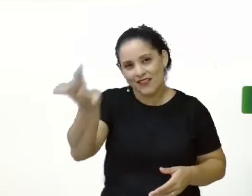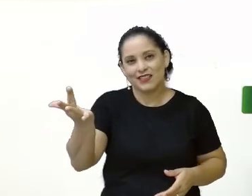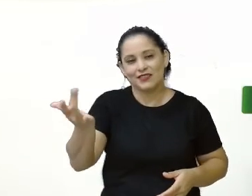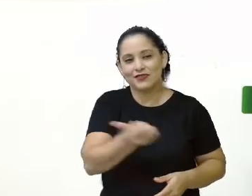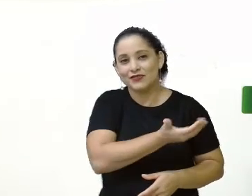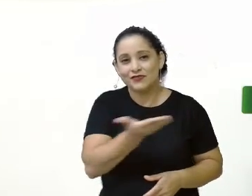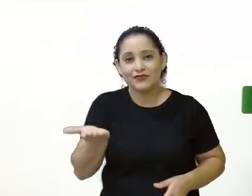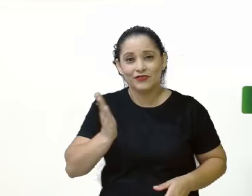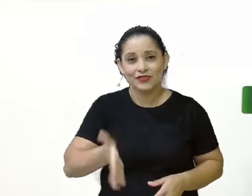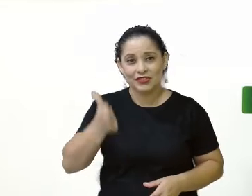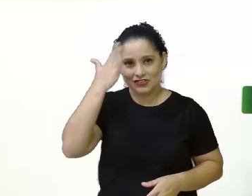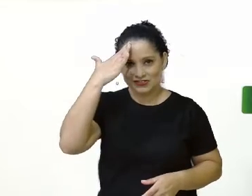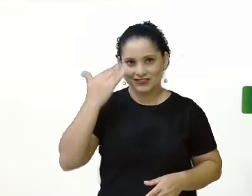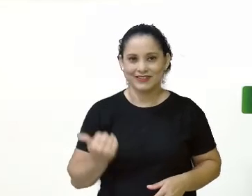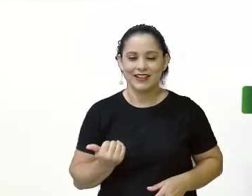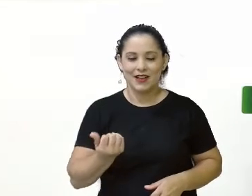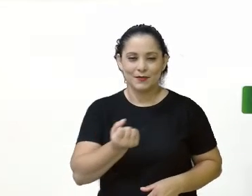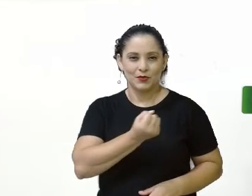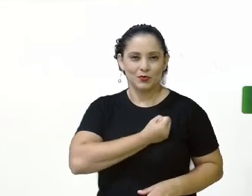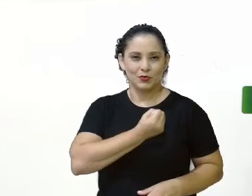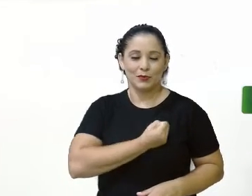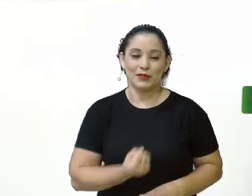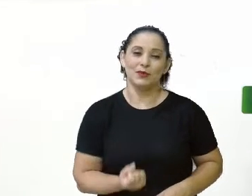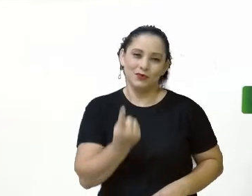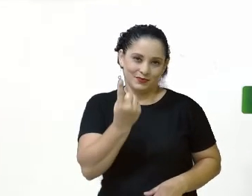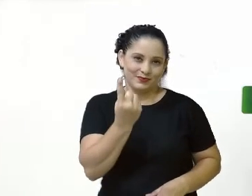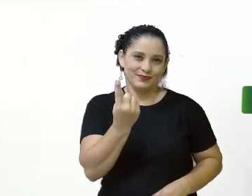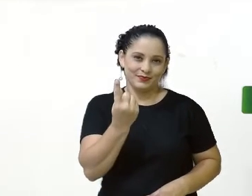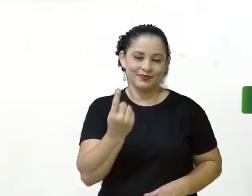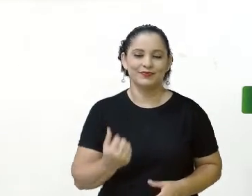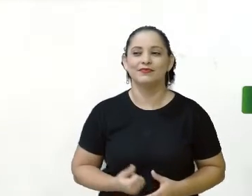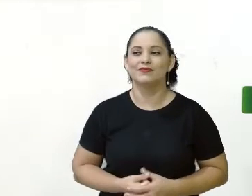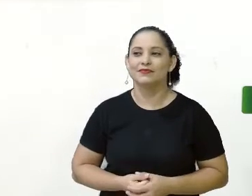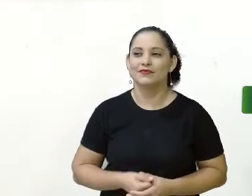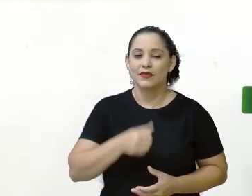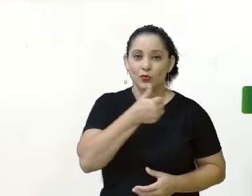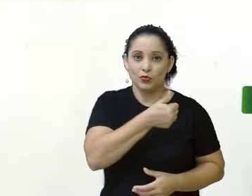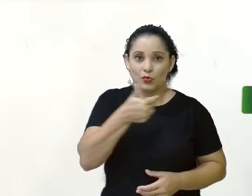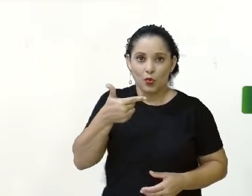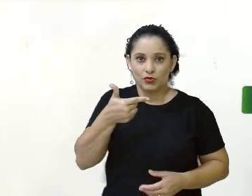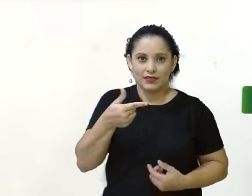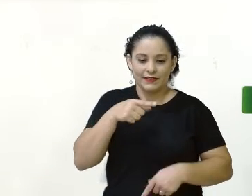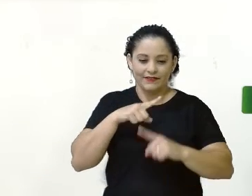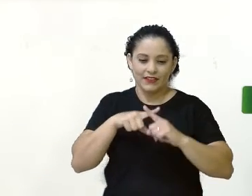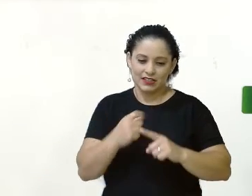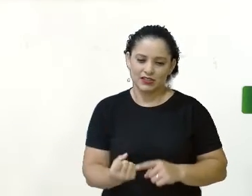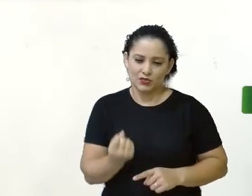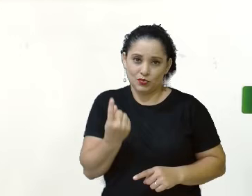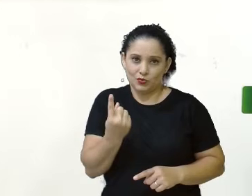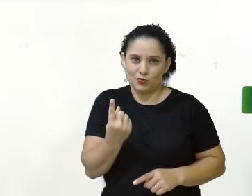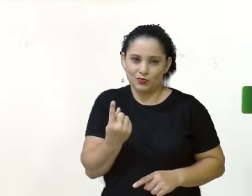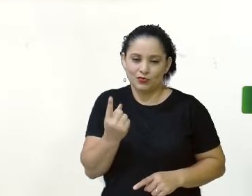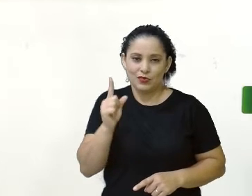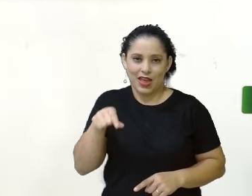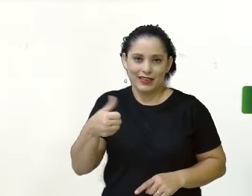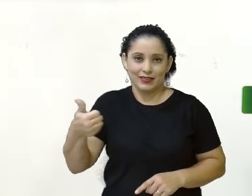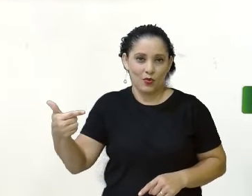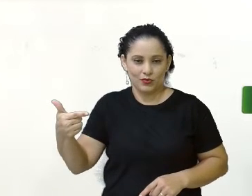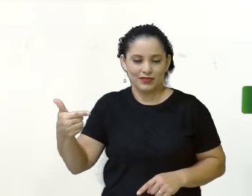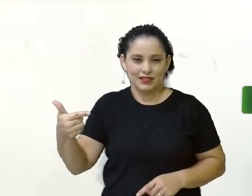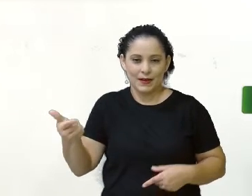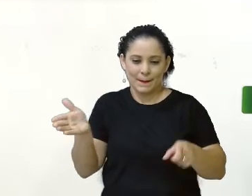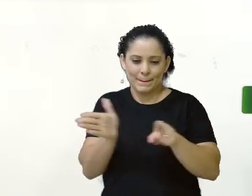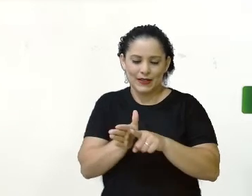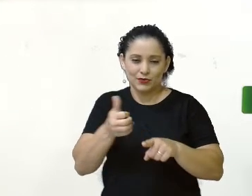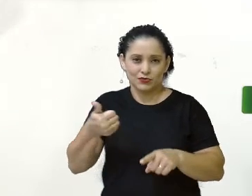já sabe que é o número 1. 12 vezes 1 é 12. Menos